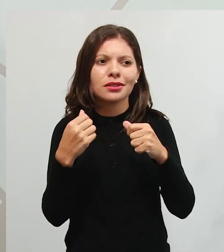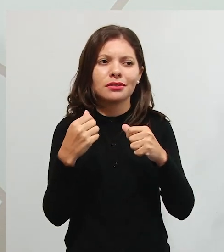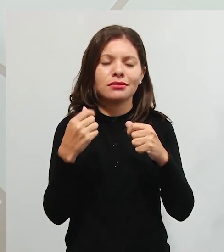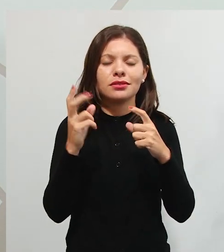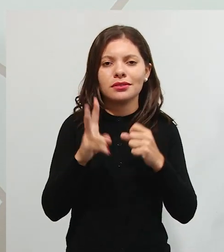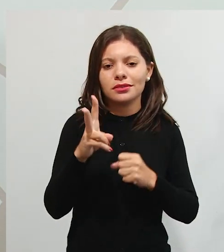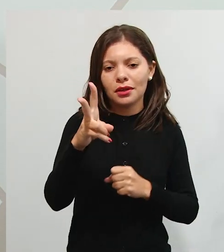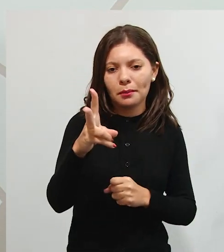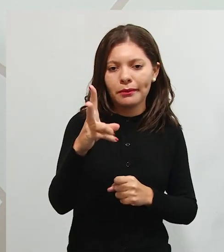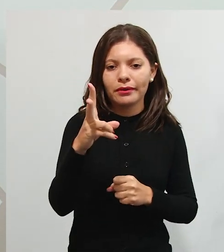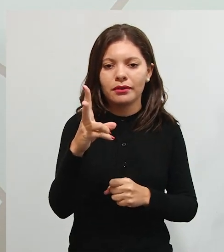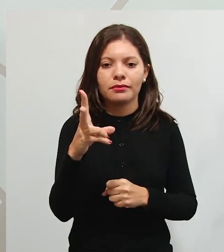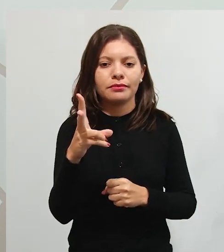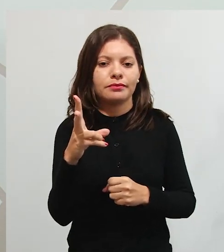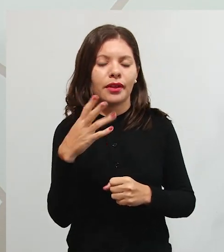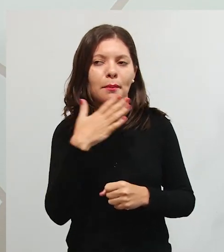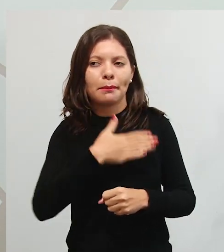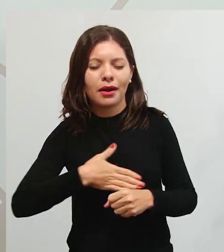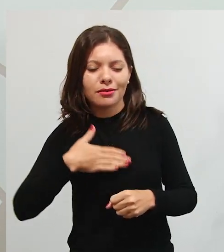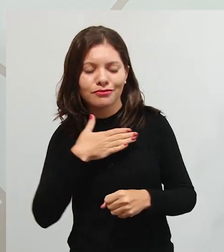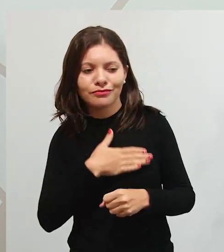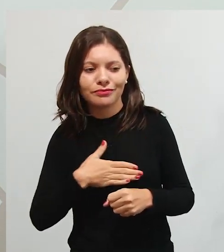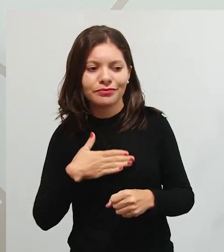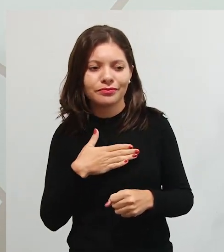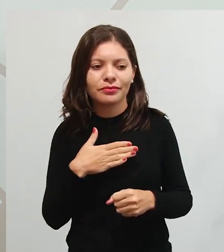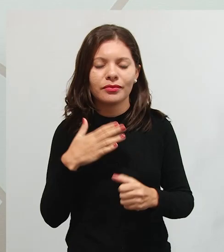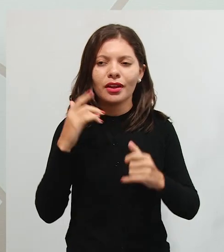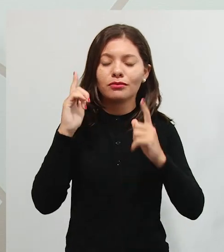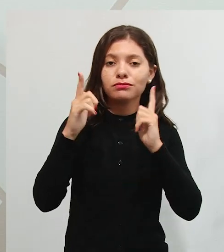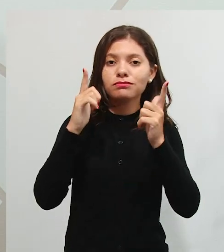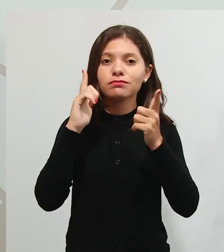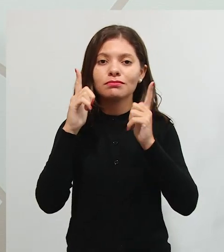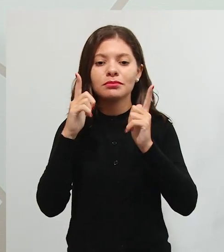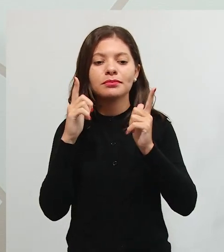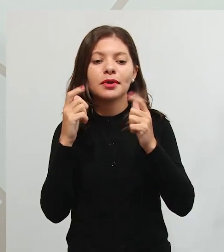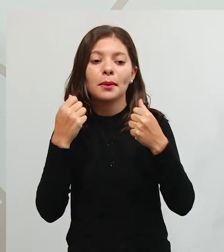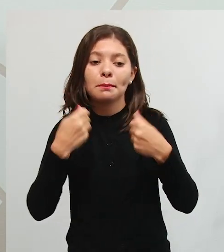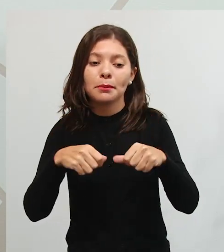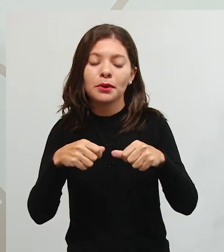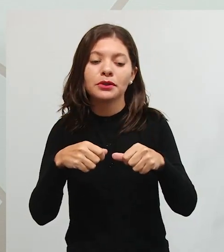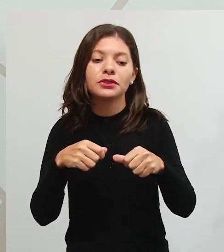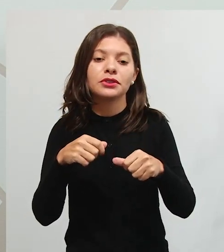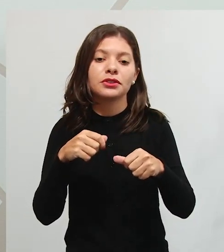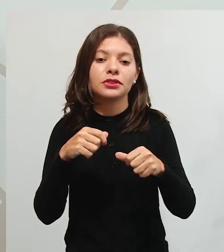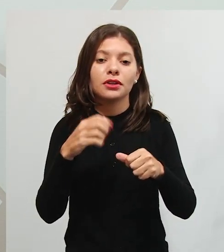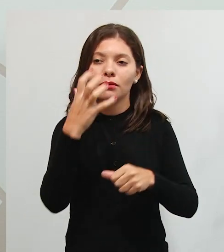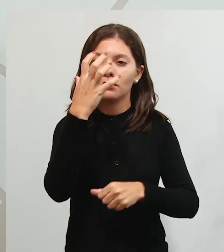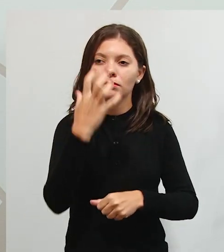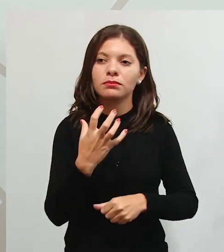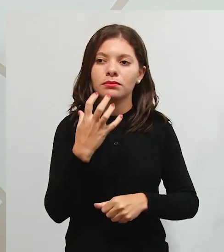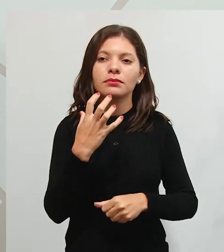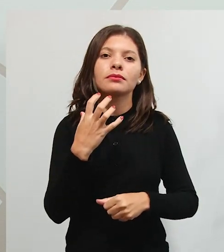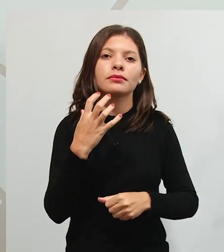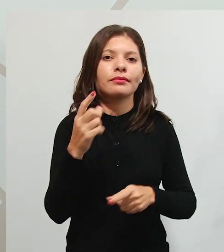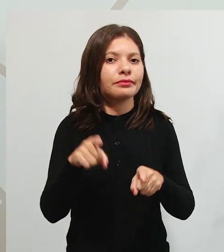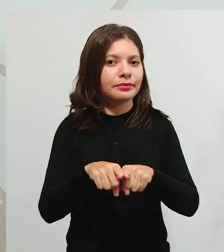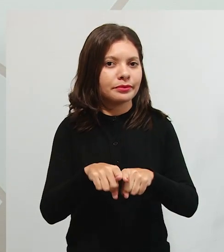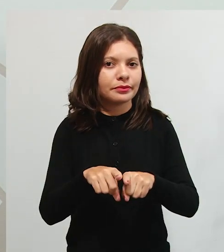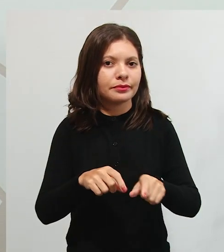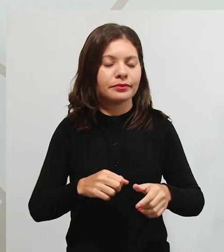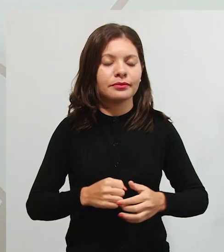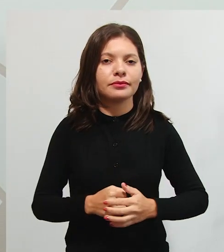tem que ser sempre relacionado a ter um prazer, a ter diversão. Ele pode ter esse caráter da seriedade também,